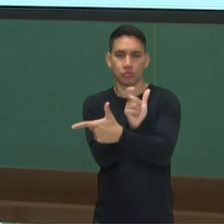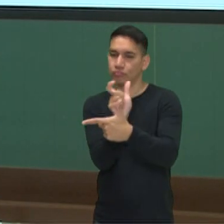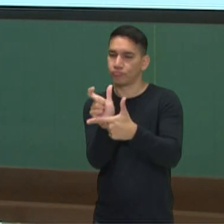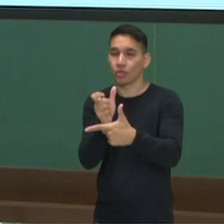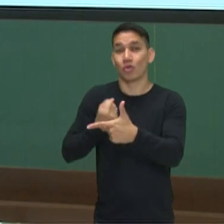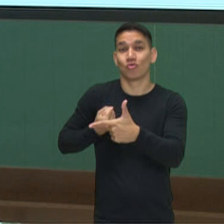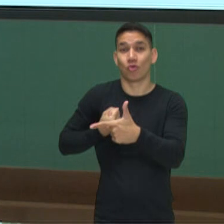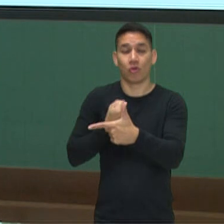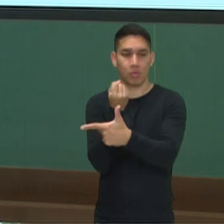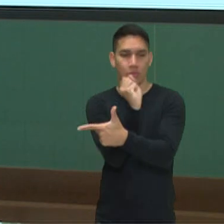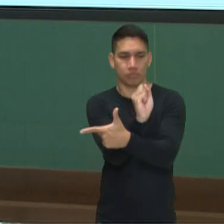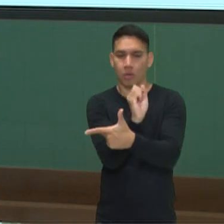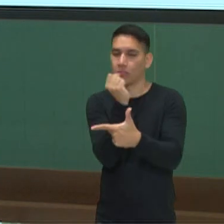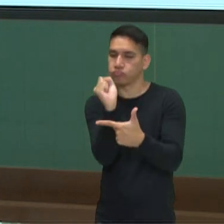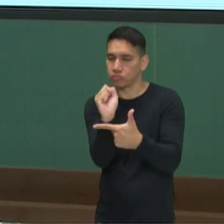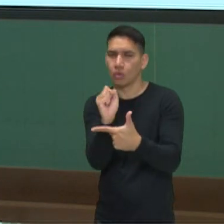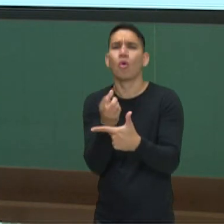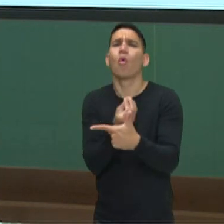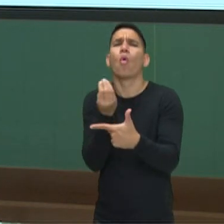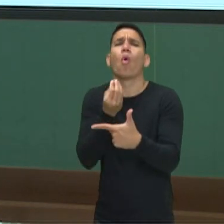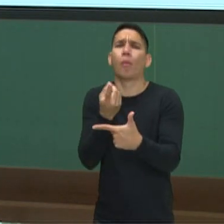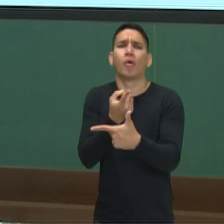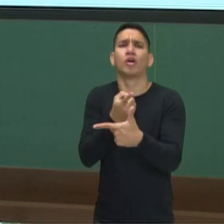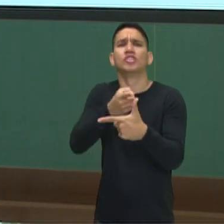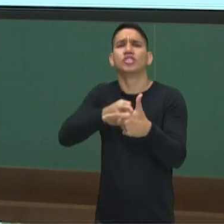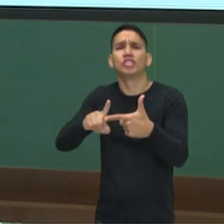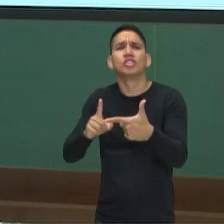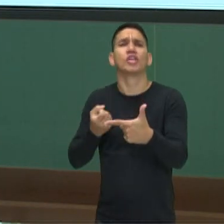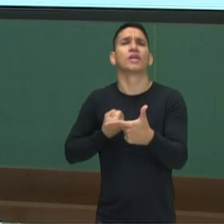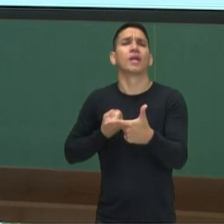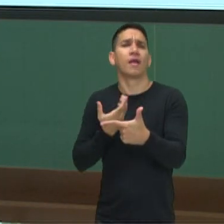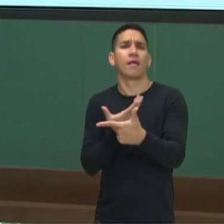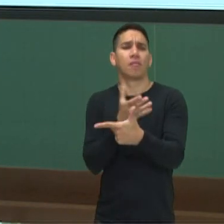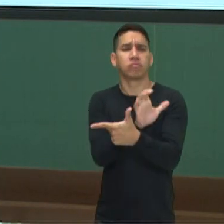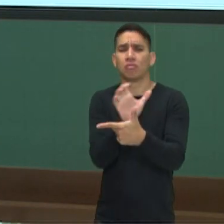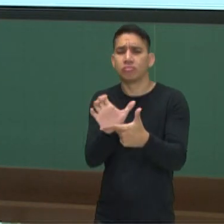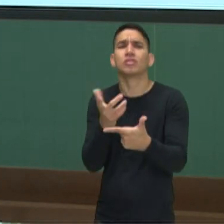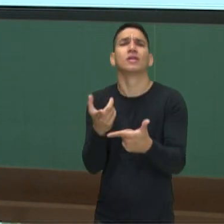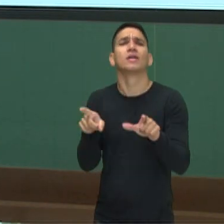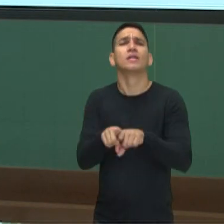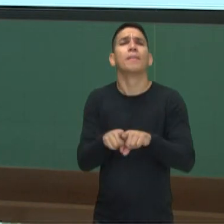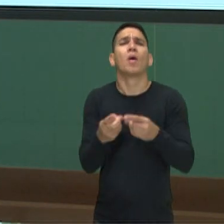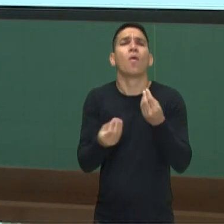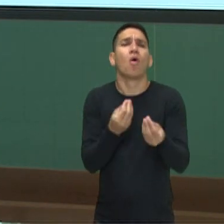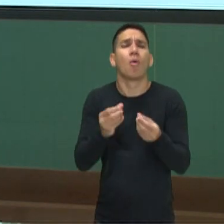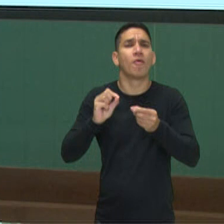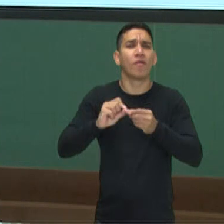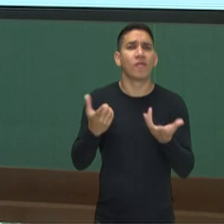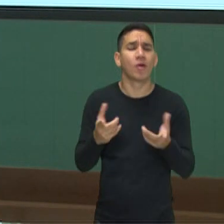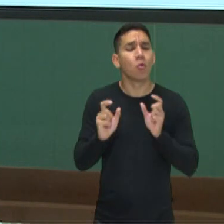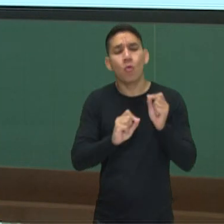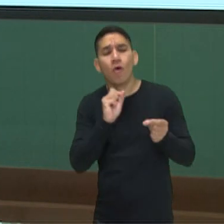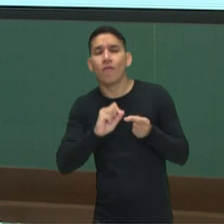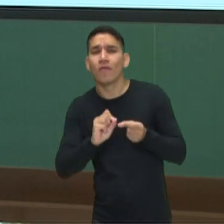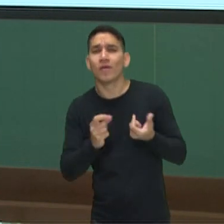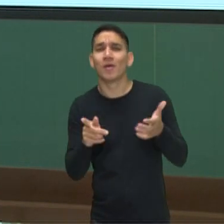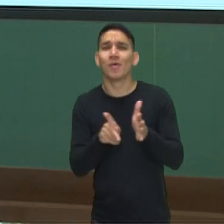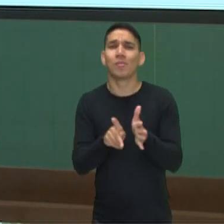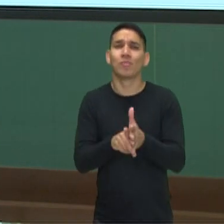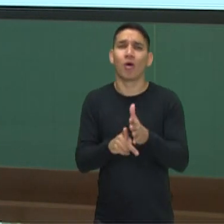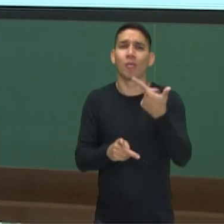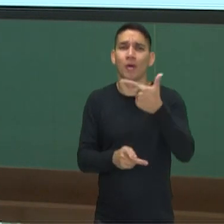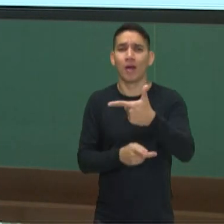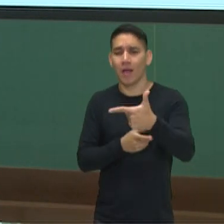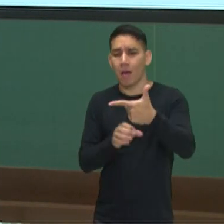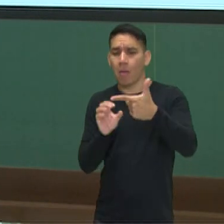por número, que também é um monômio, monômio por monômio? O que eu faço com os números, os coeficientes? O